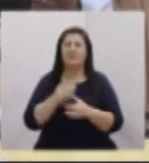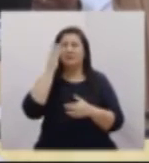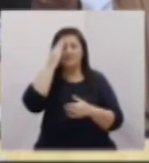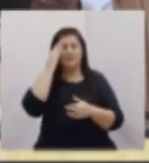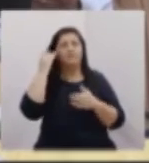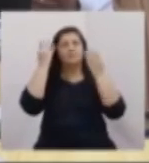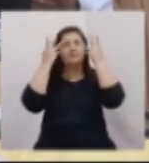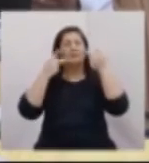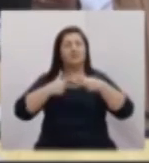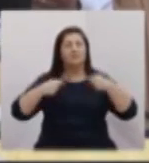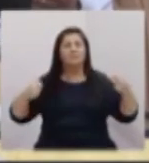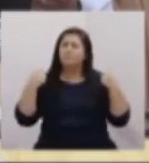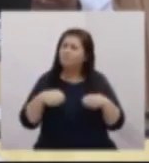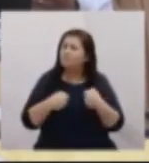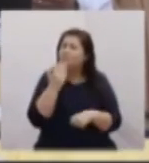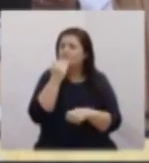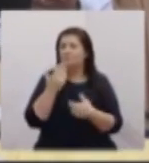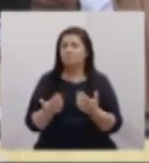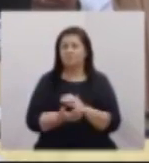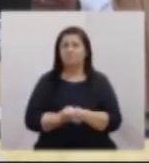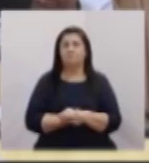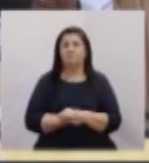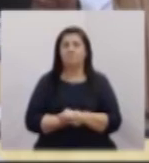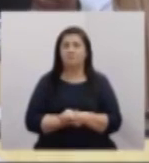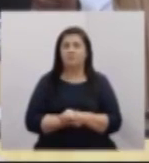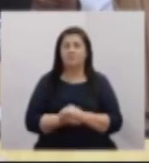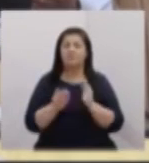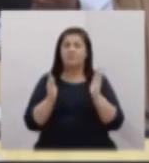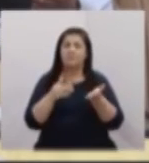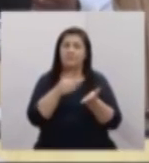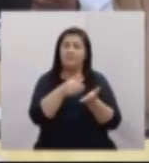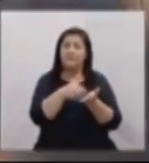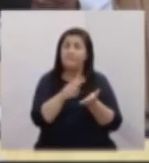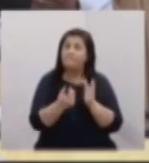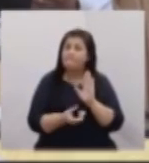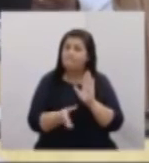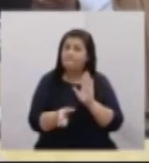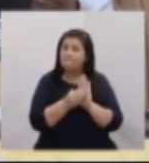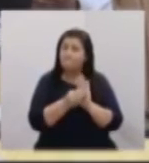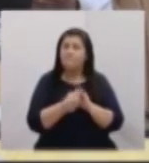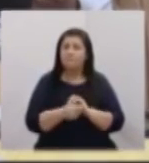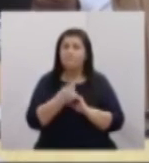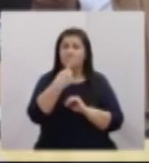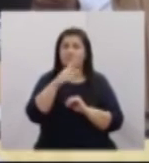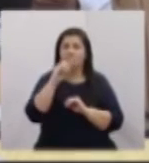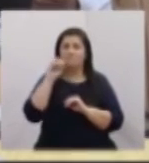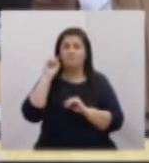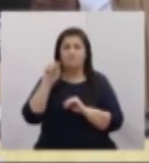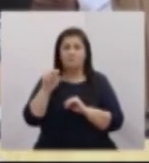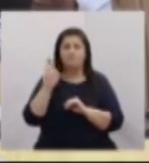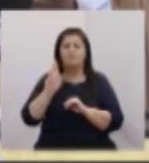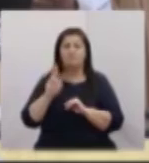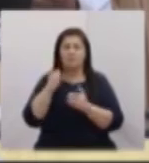dos animais das ONGs, o que fora encaminhada uma emenda impositiva no valor de 100 mil para a compra